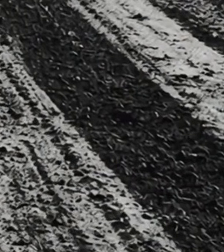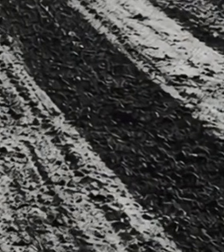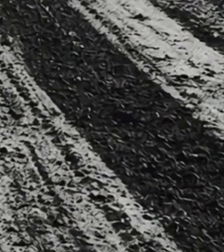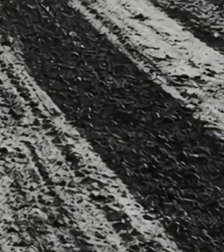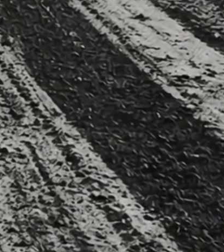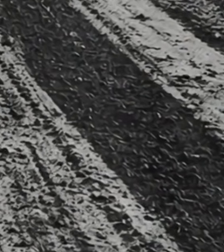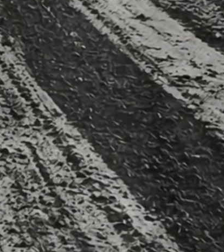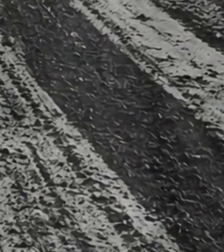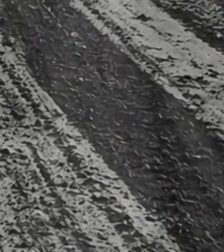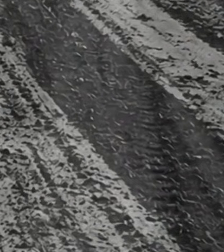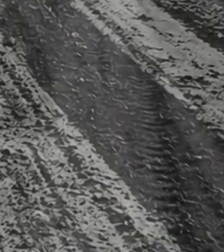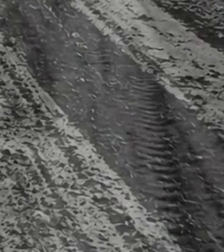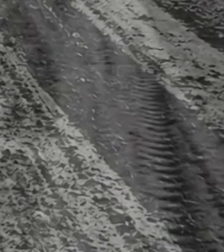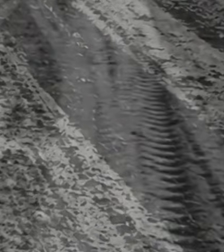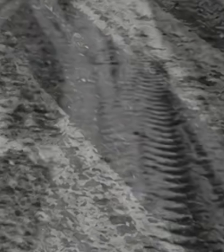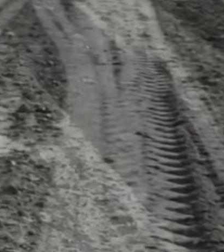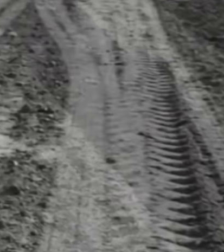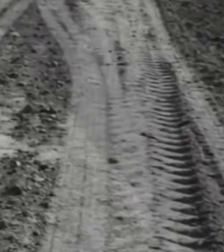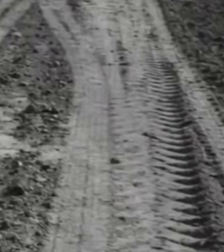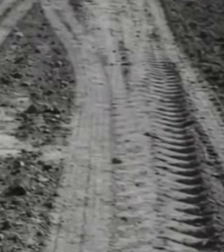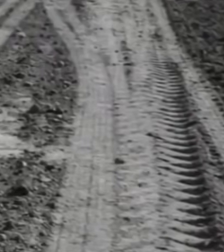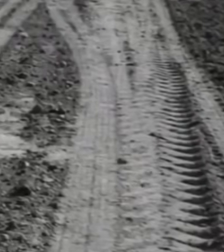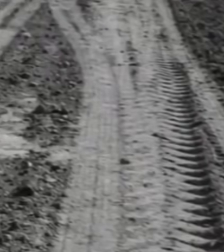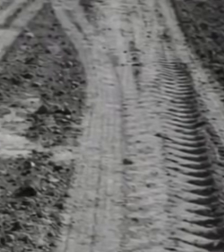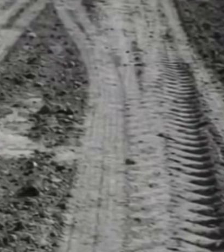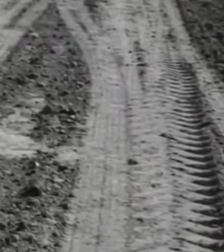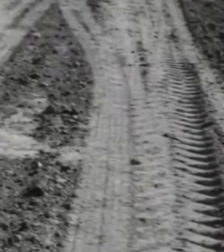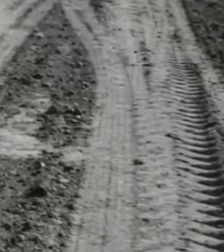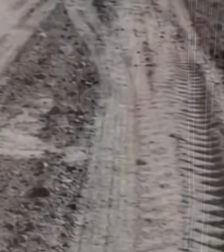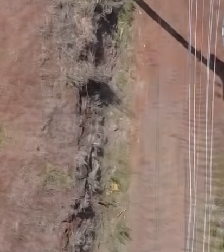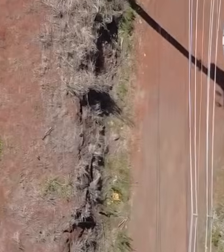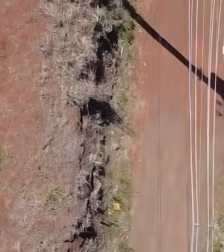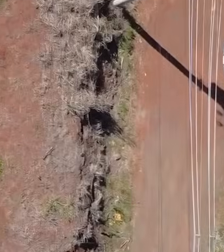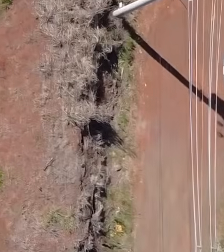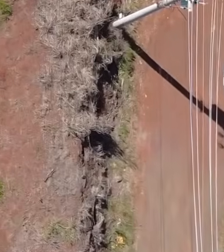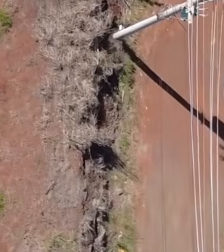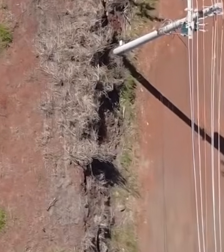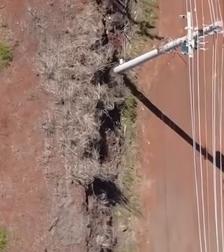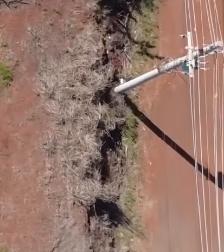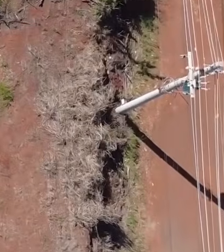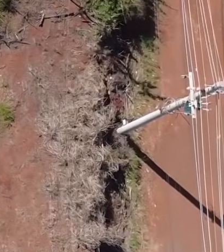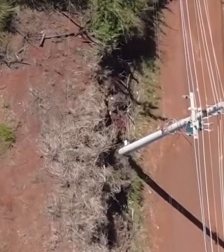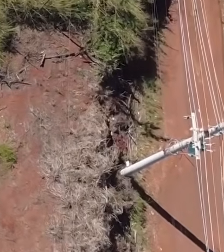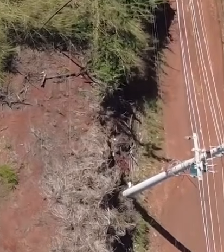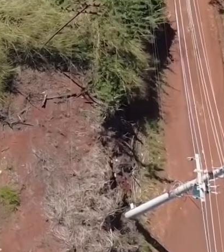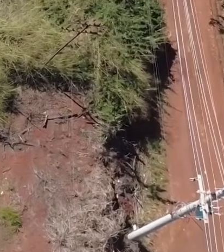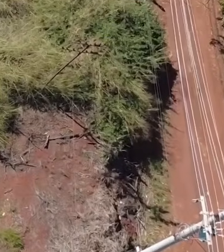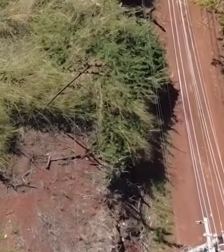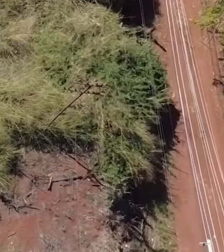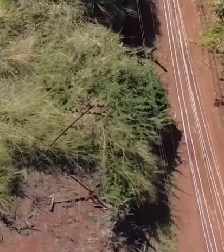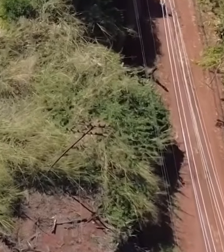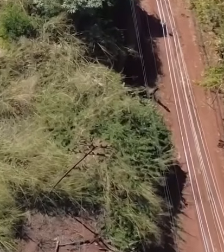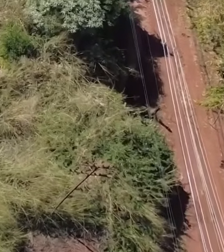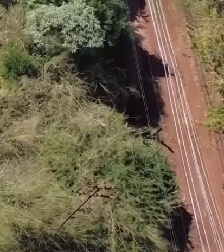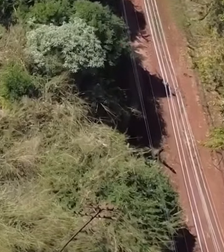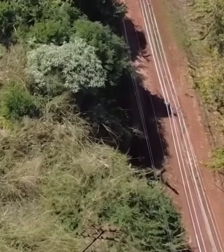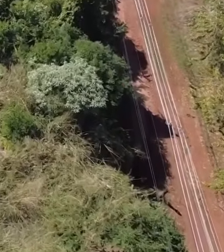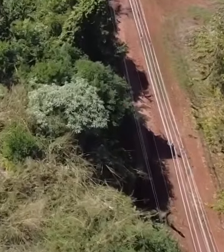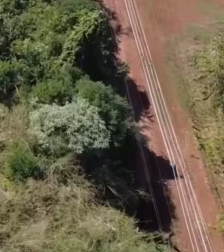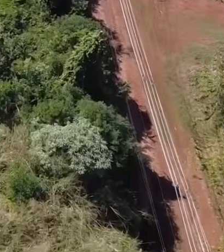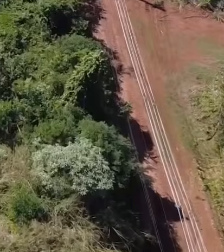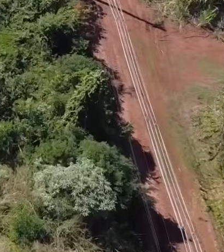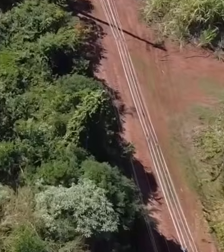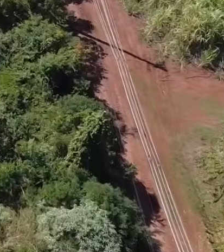terra agora se transformou em uma estrada moderna, porque o